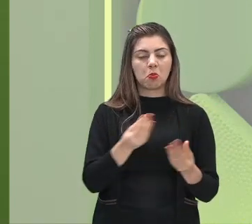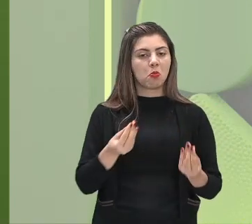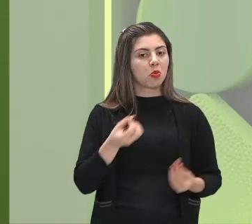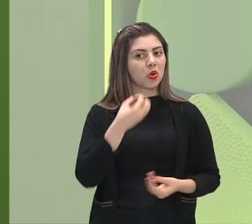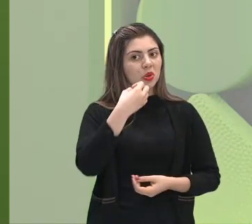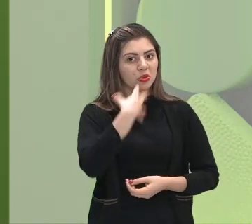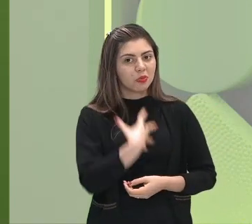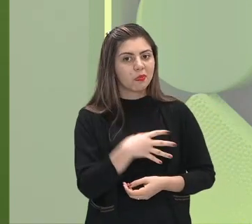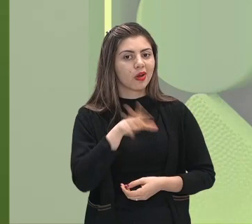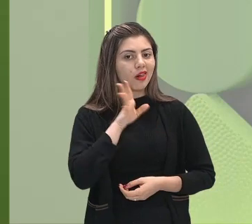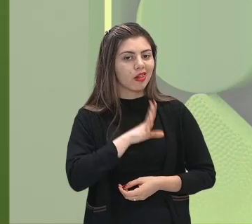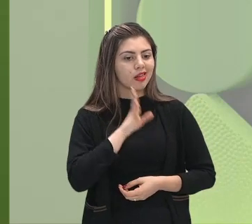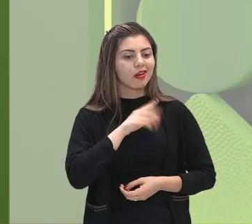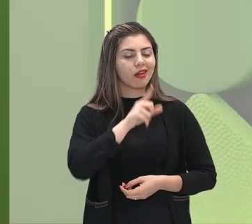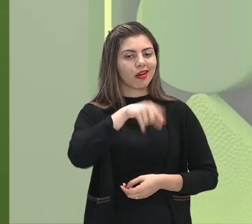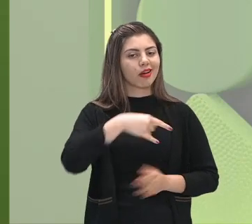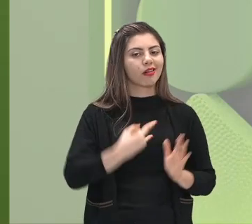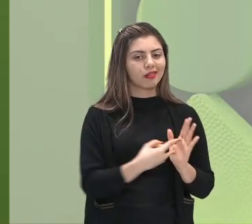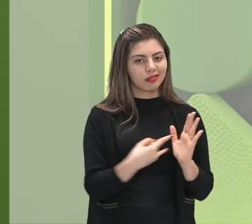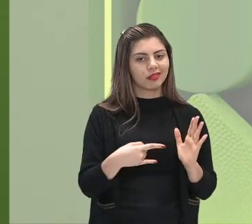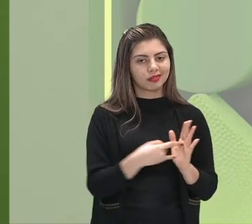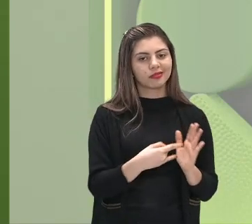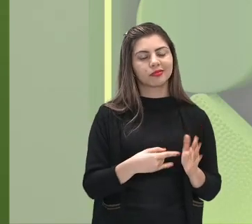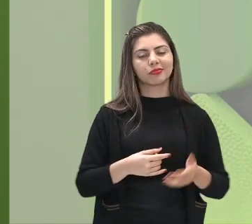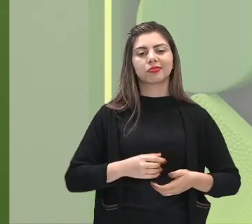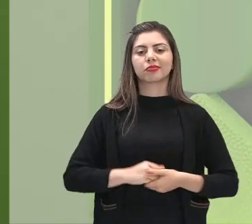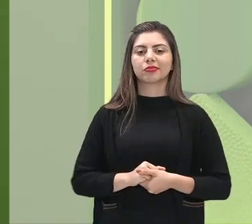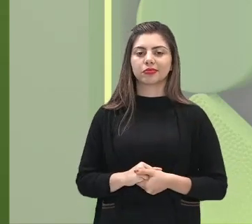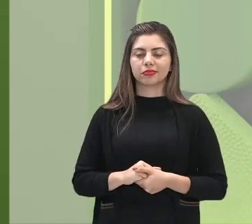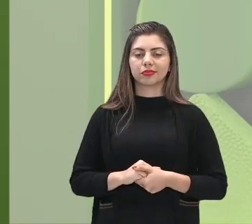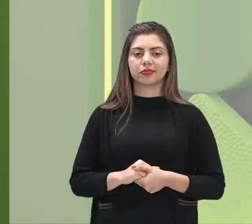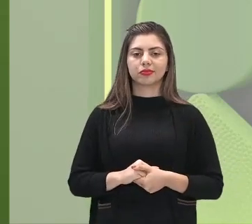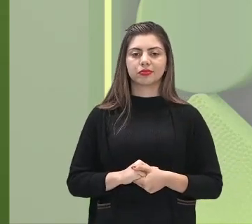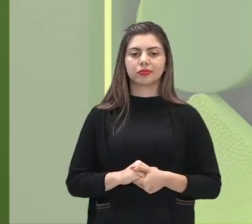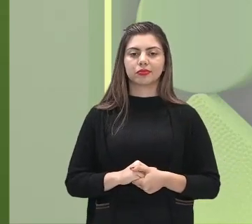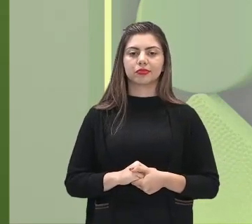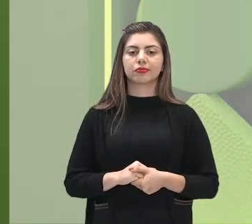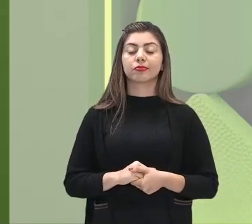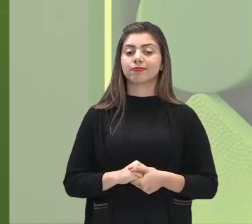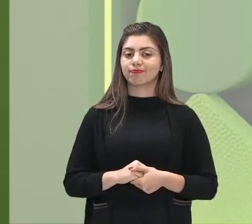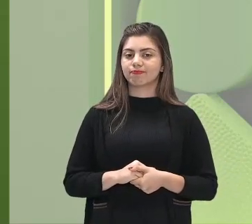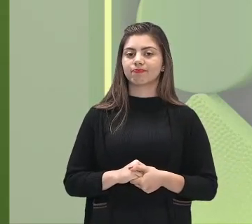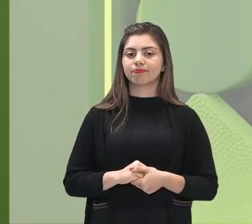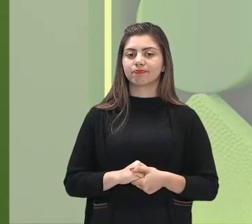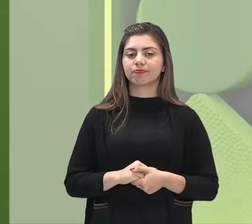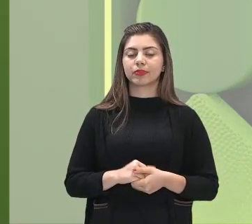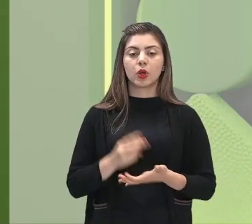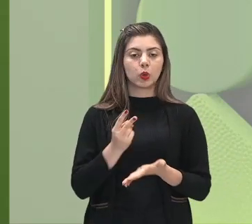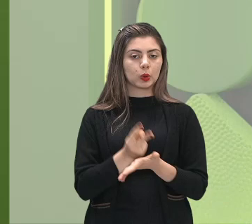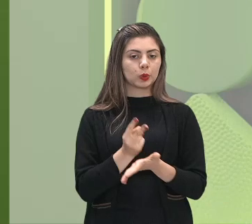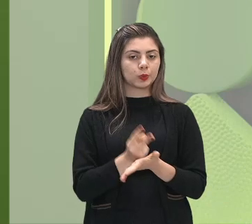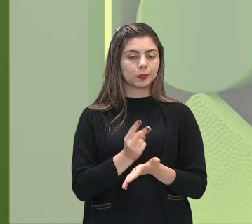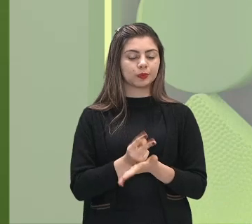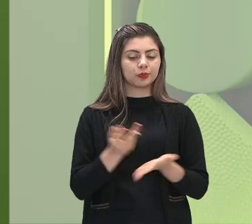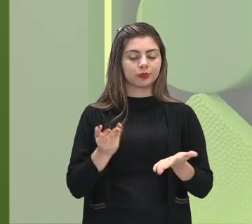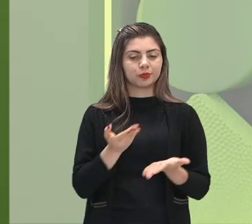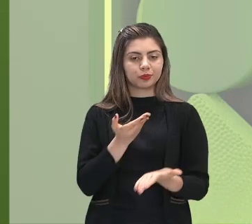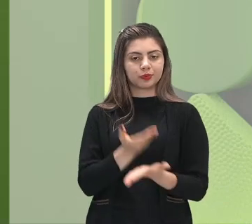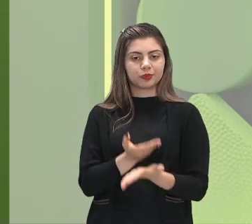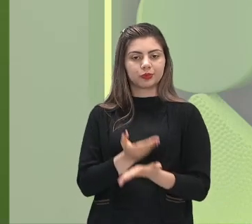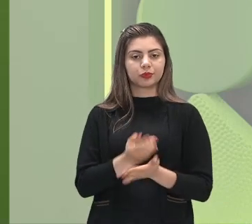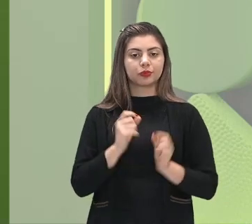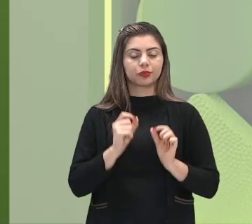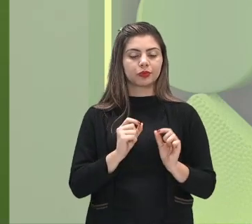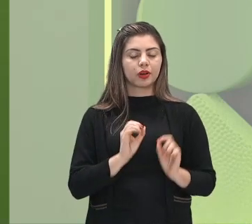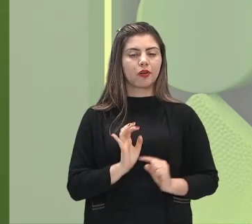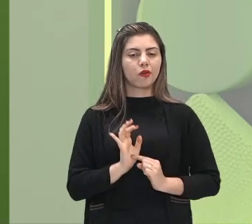prática dos eletroímãs hoje em dia. Bem, pessoal, continuando aí nossa aula, nós vamos agora